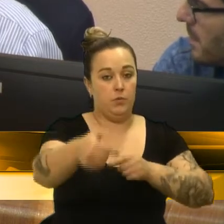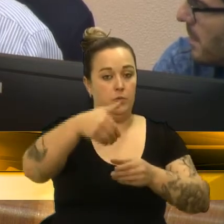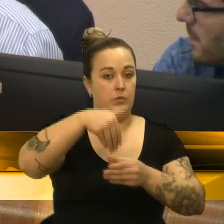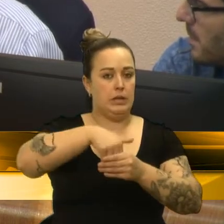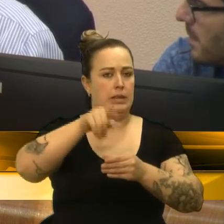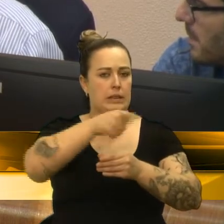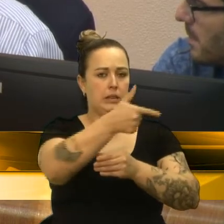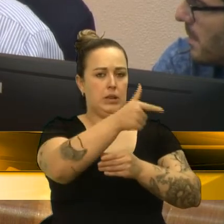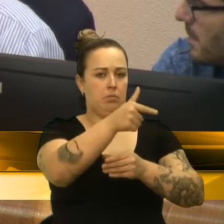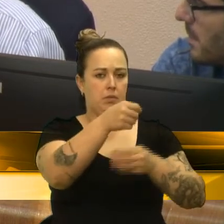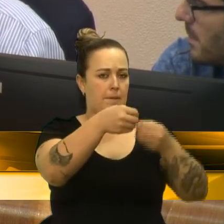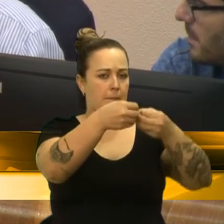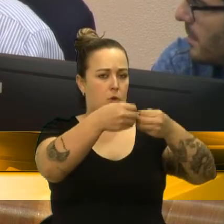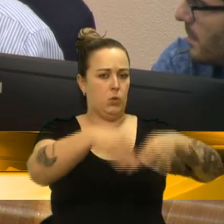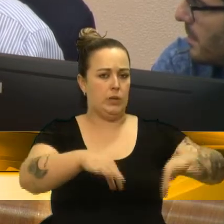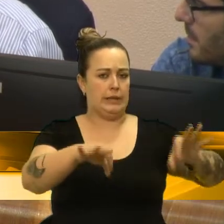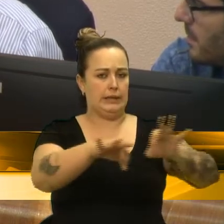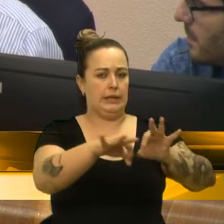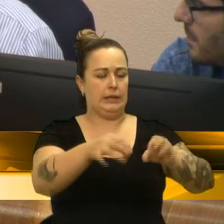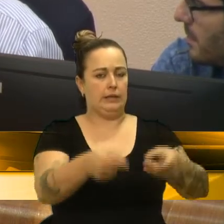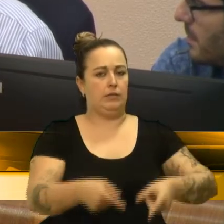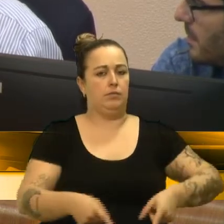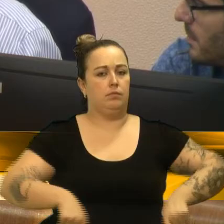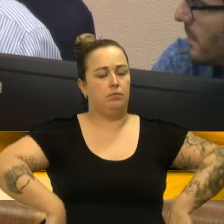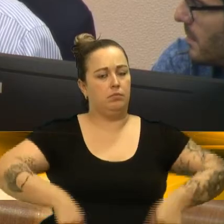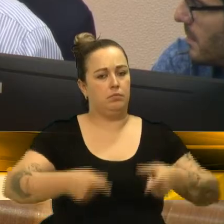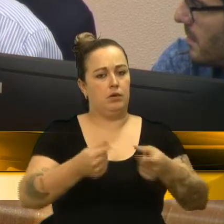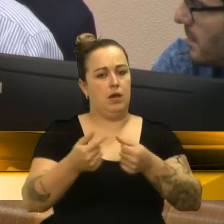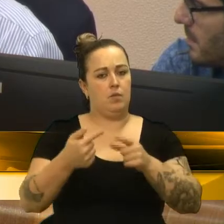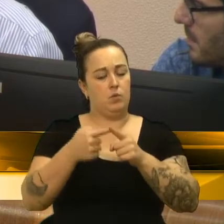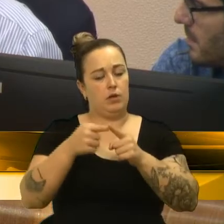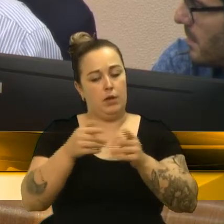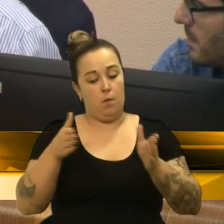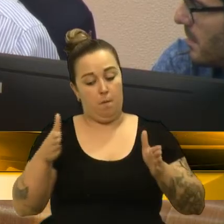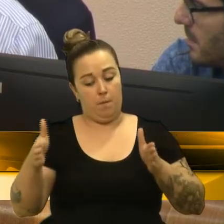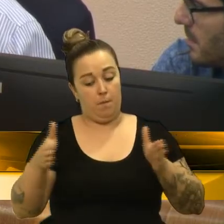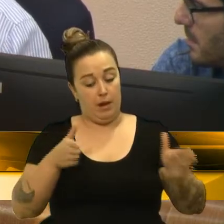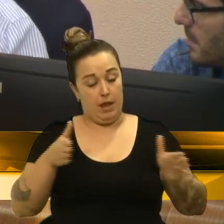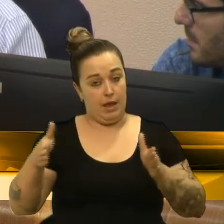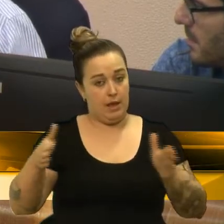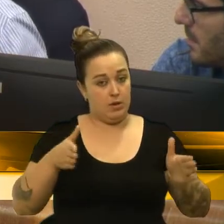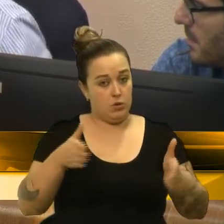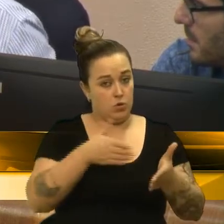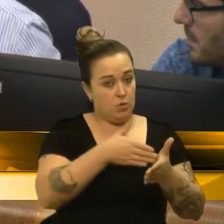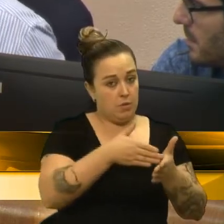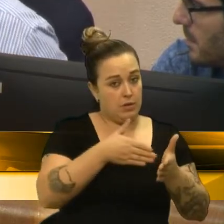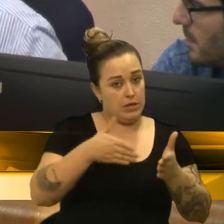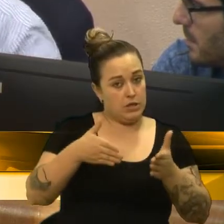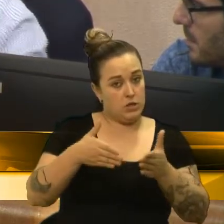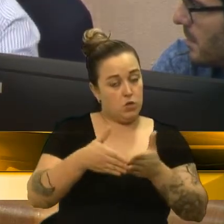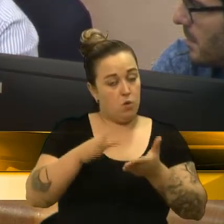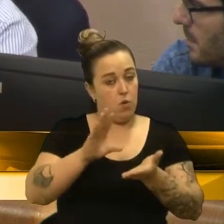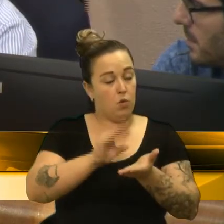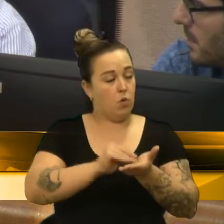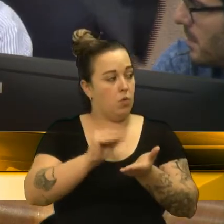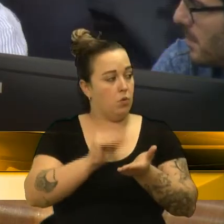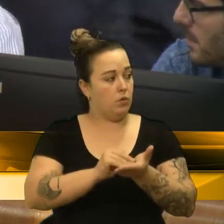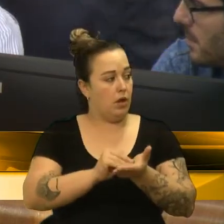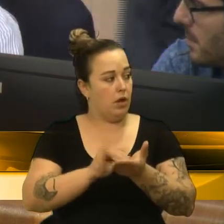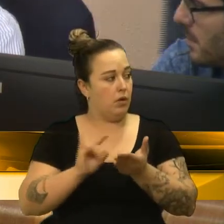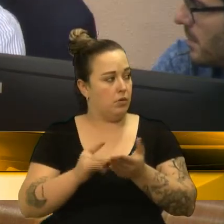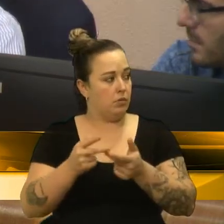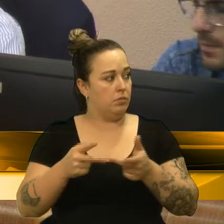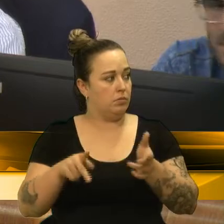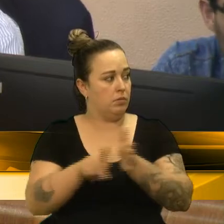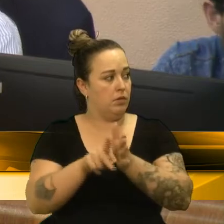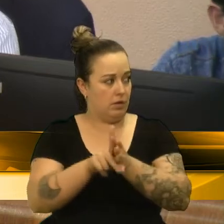nenhum prejuízo para o denunciado, considerando que os prazos para ele somente começaram a contar após a notificação do recebimento.